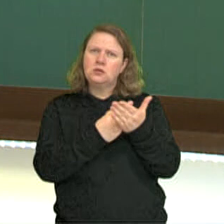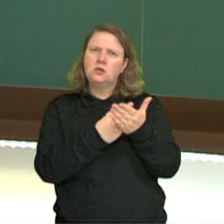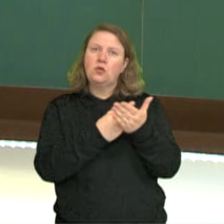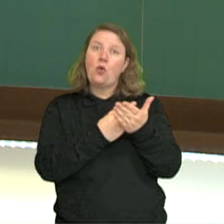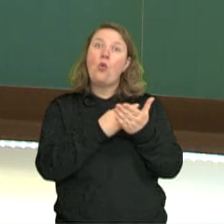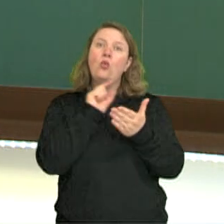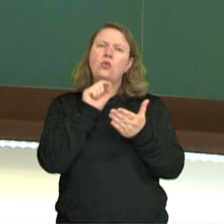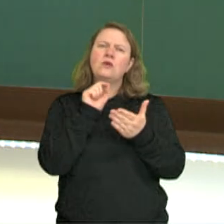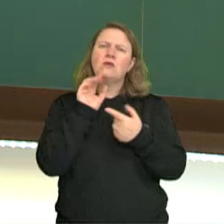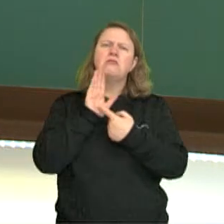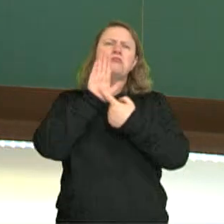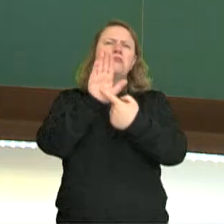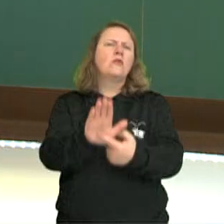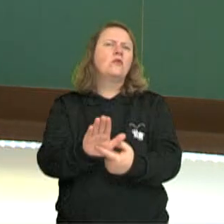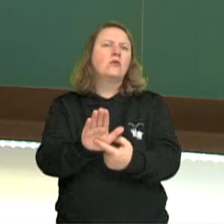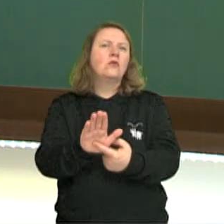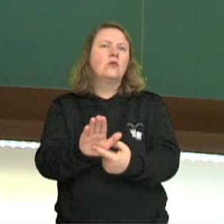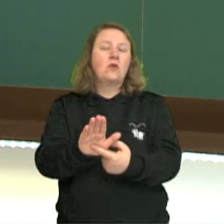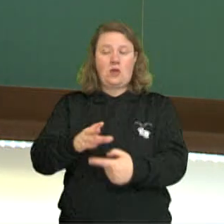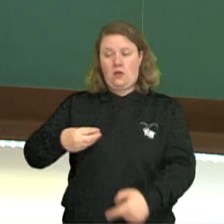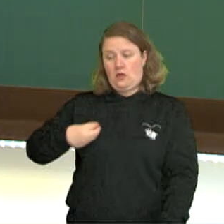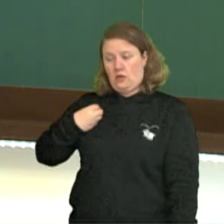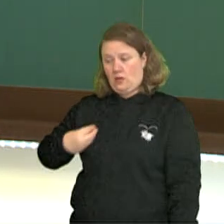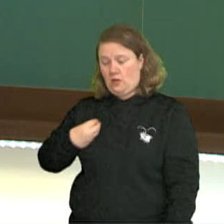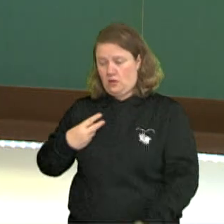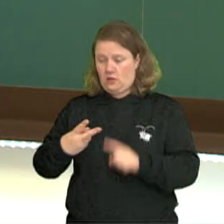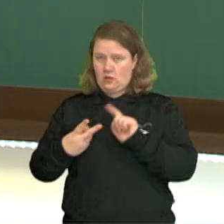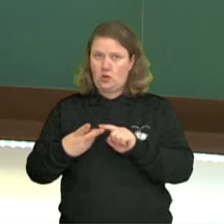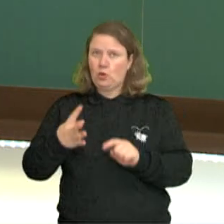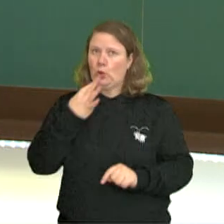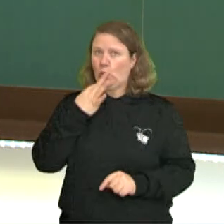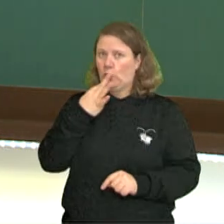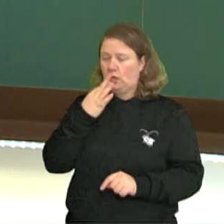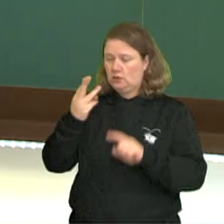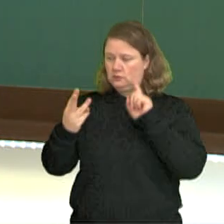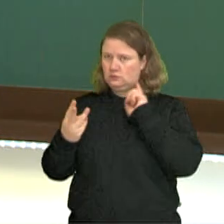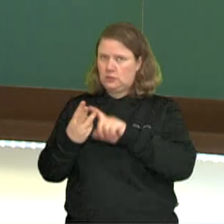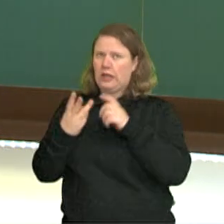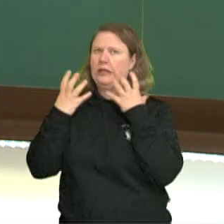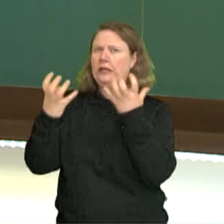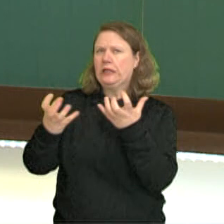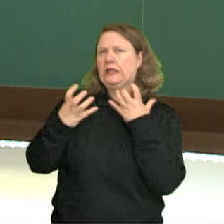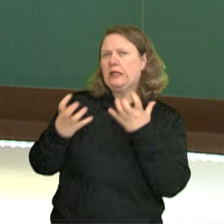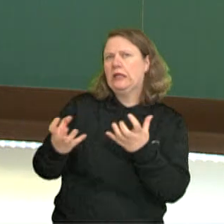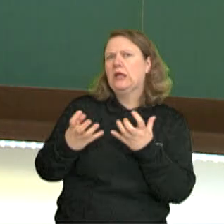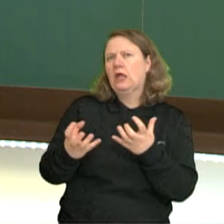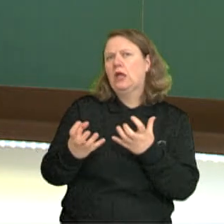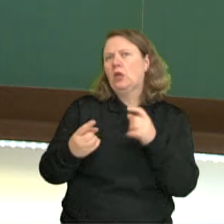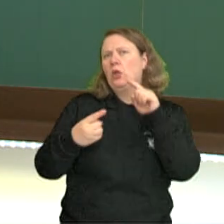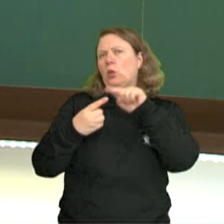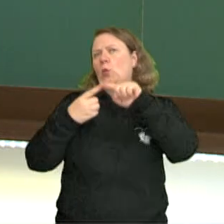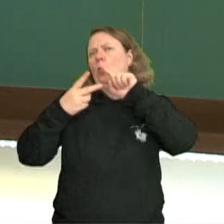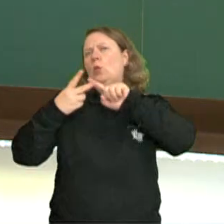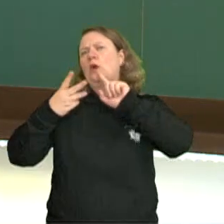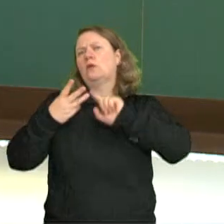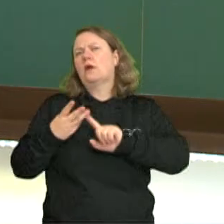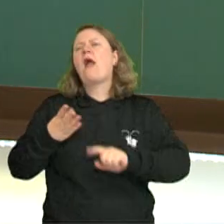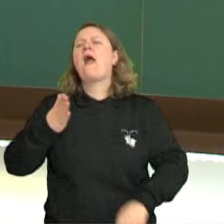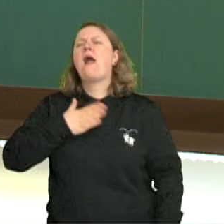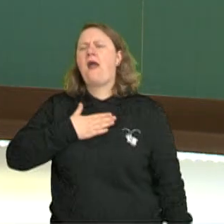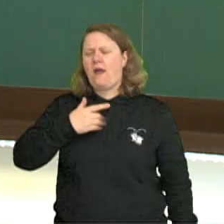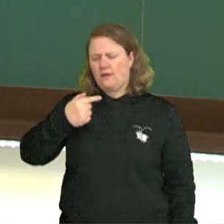conjunção em destaque? Existo, conheço e quero. Existo sabendo e querendo. E sei que